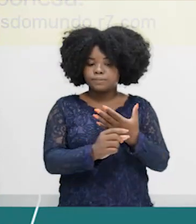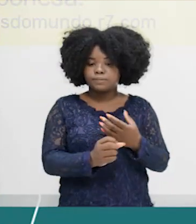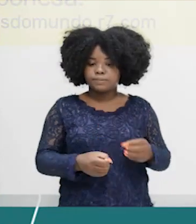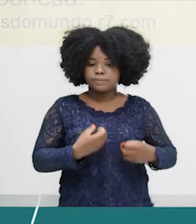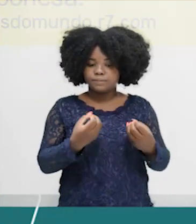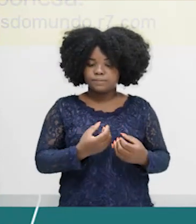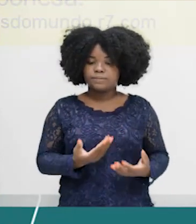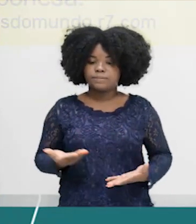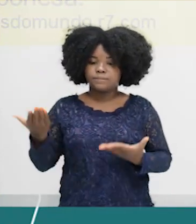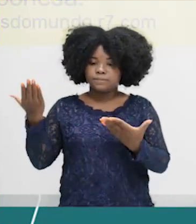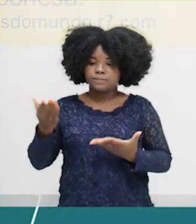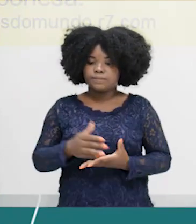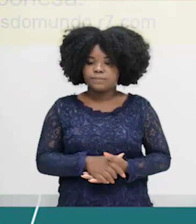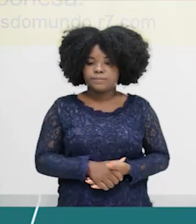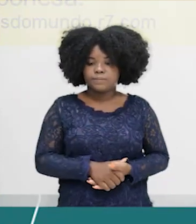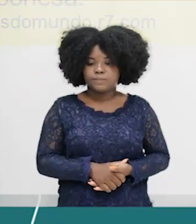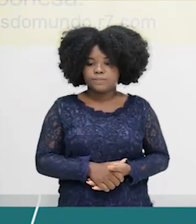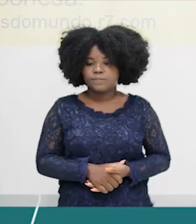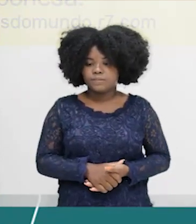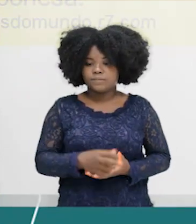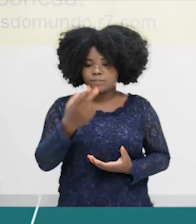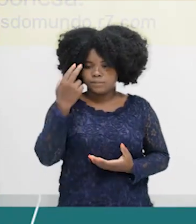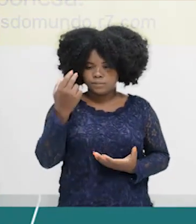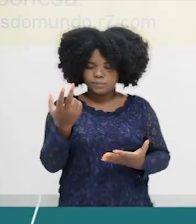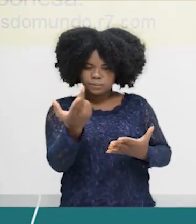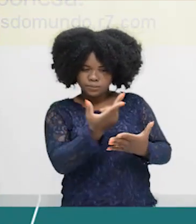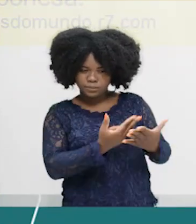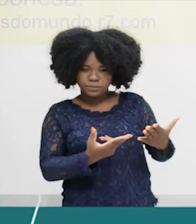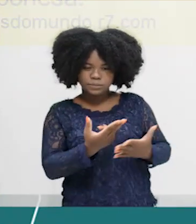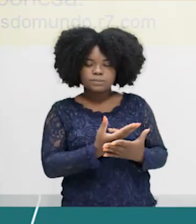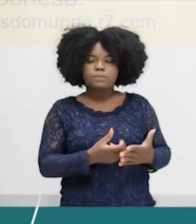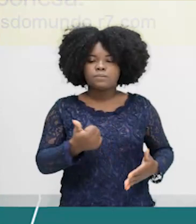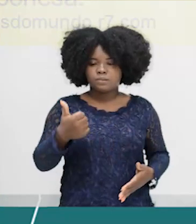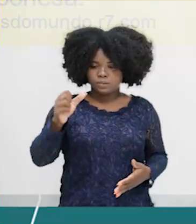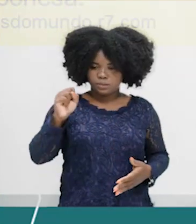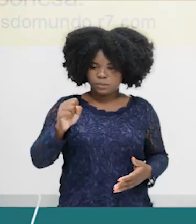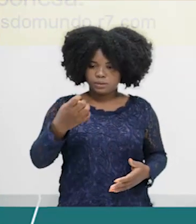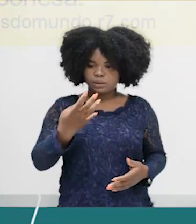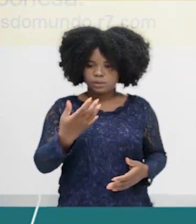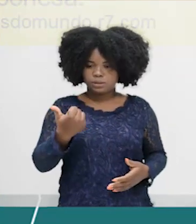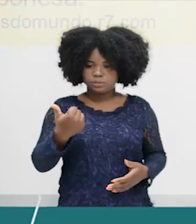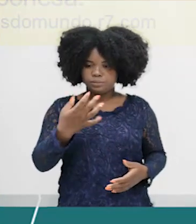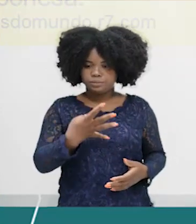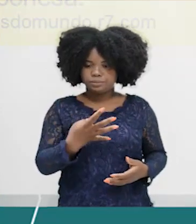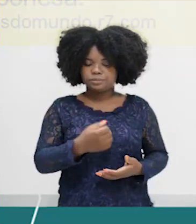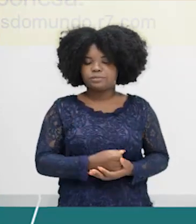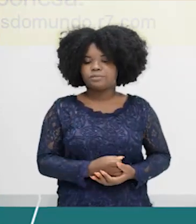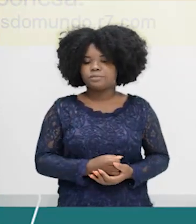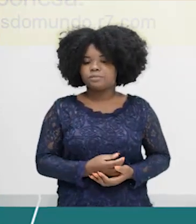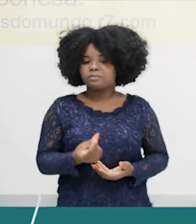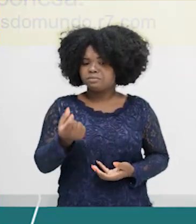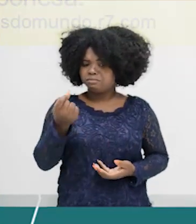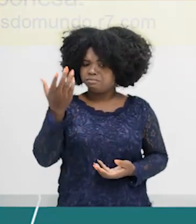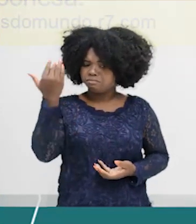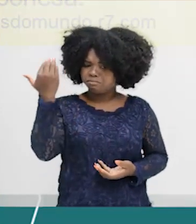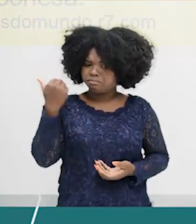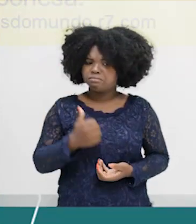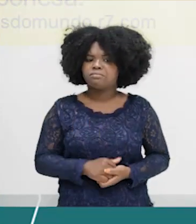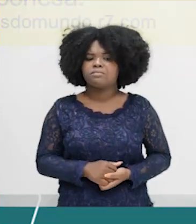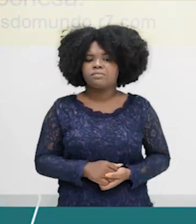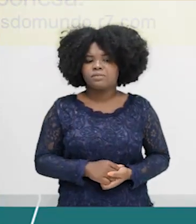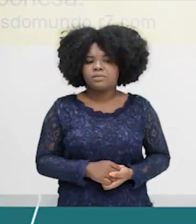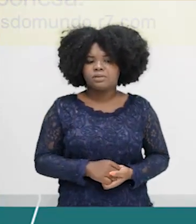mangá encadernado com histórias desenhadas data de 1814, para você ter uma noção de como o mangá é antigo. E aí